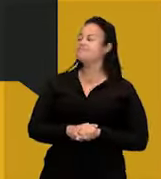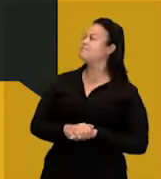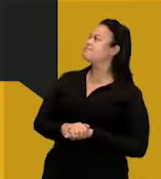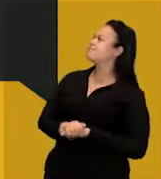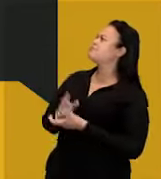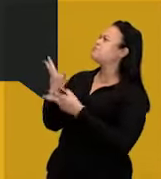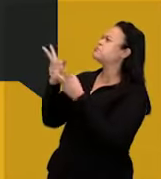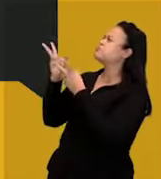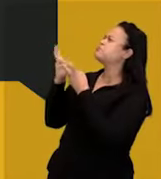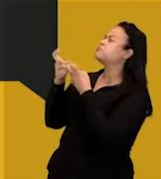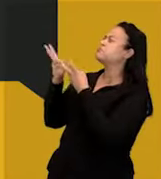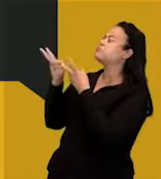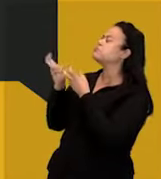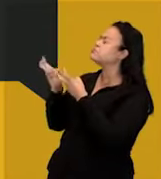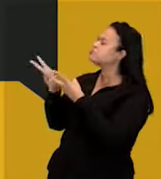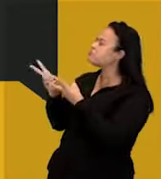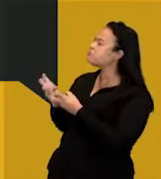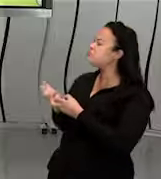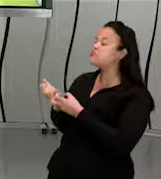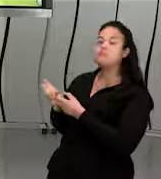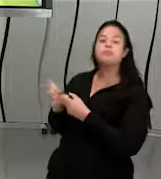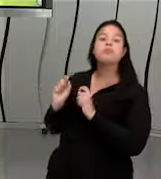identificar